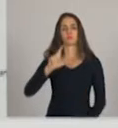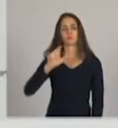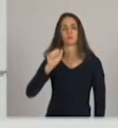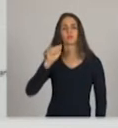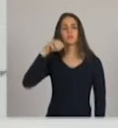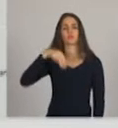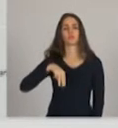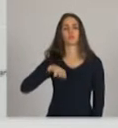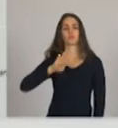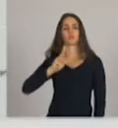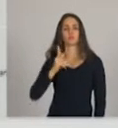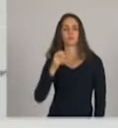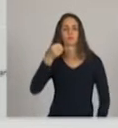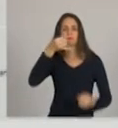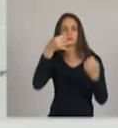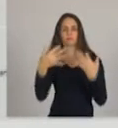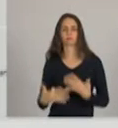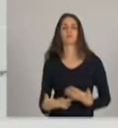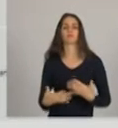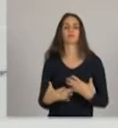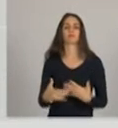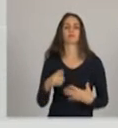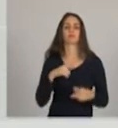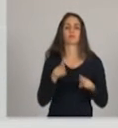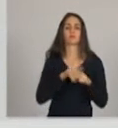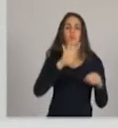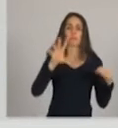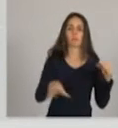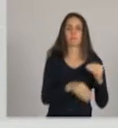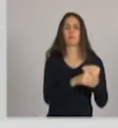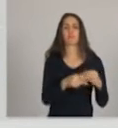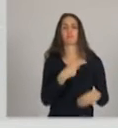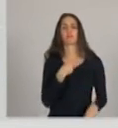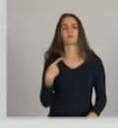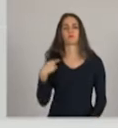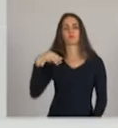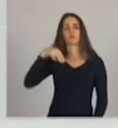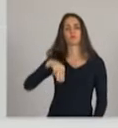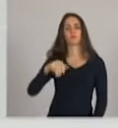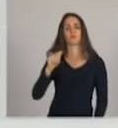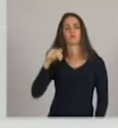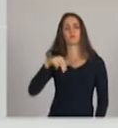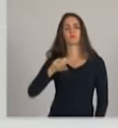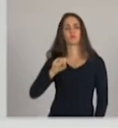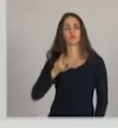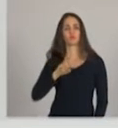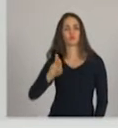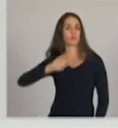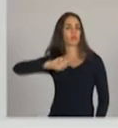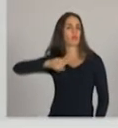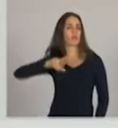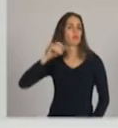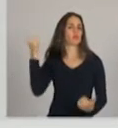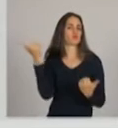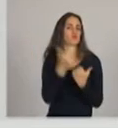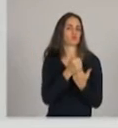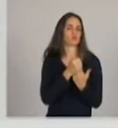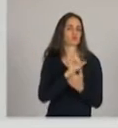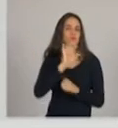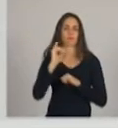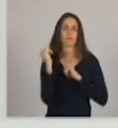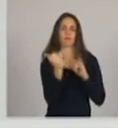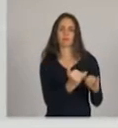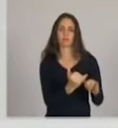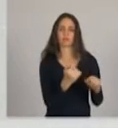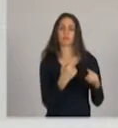agora. Tem emenda do deputado Marcos Mansur e ela não é uma emenda substitutiva, só alertar aí, porque